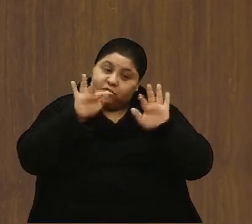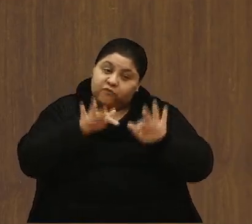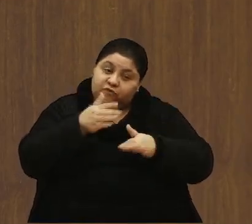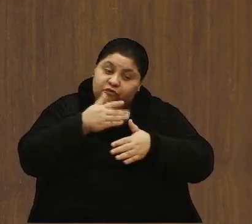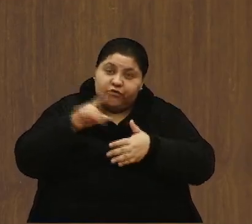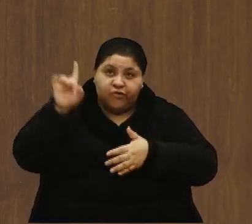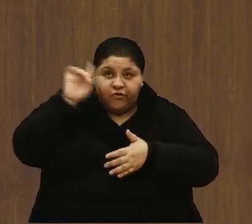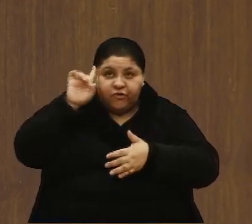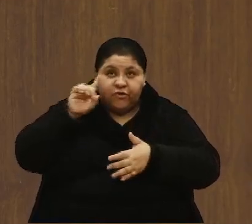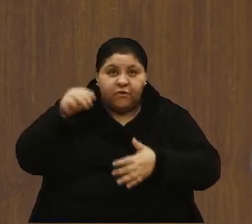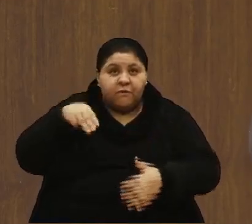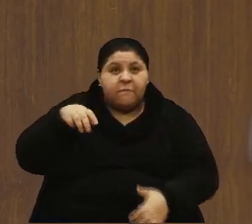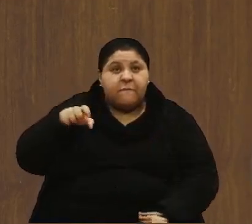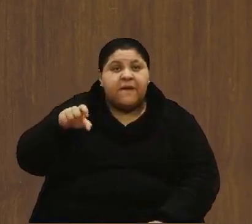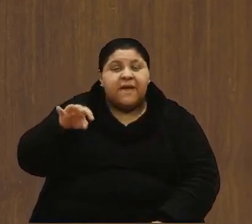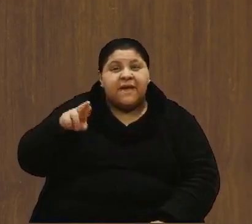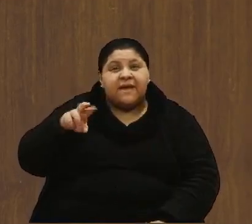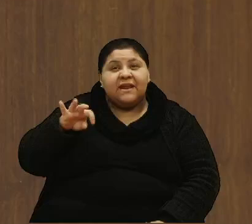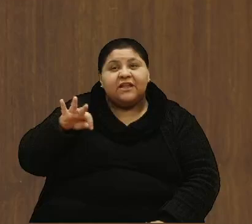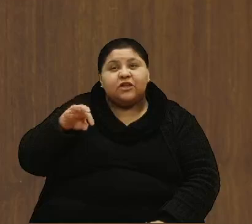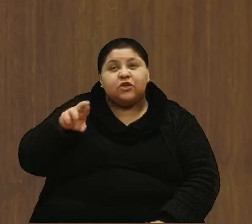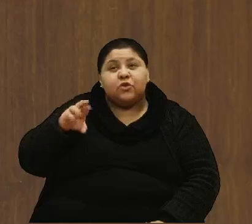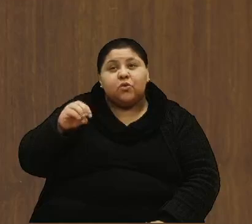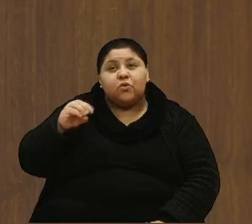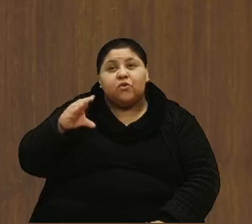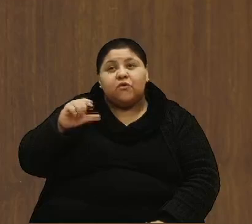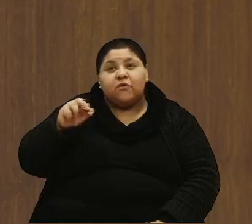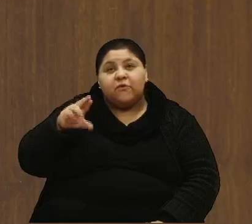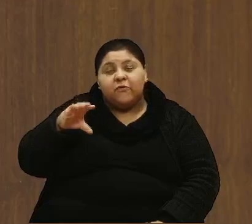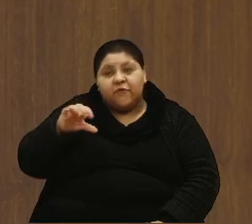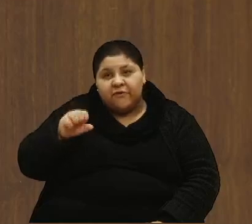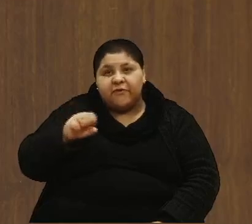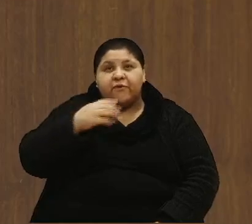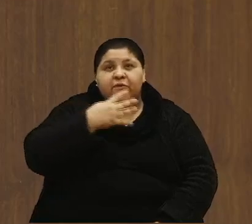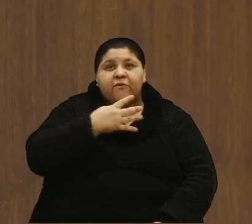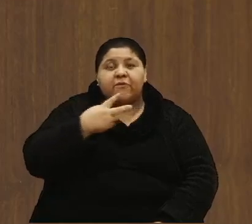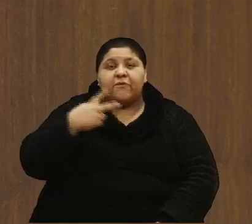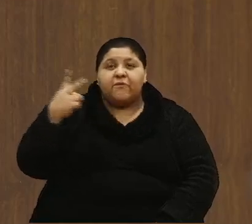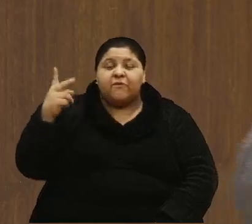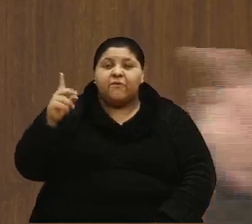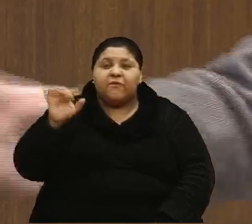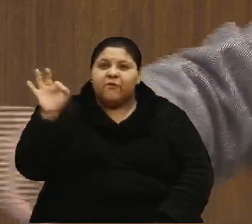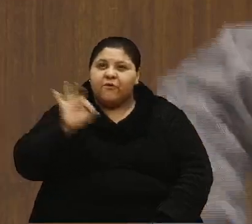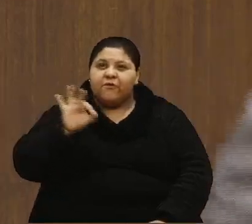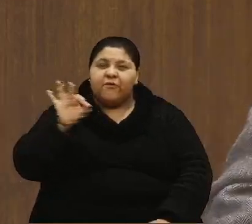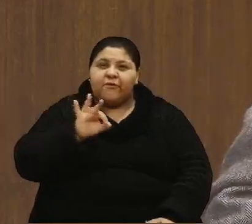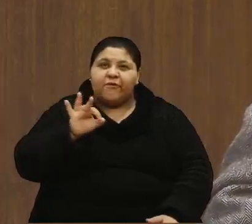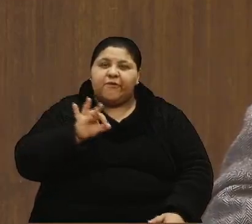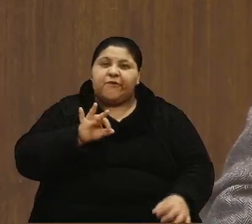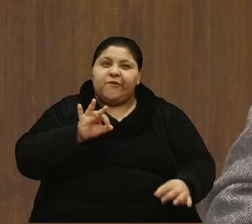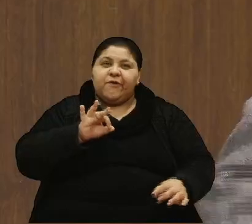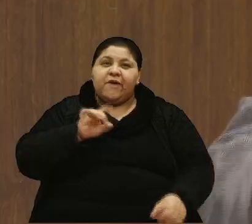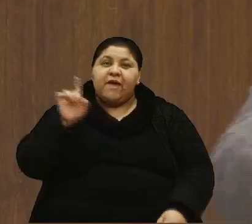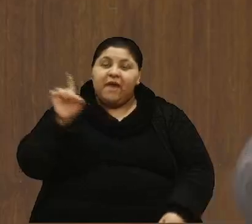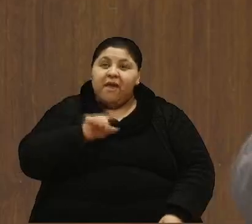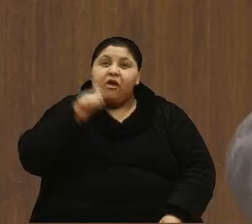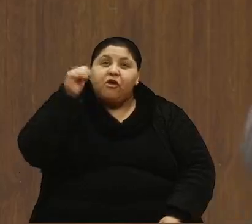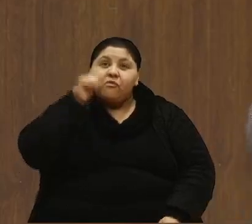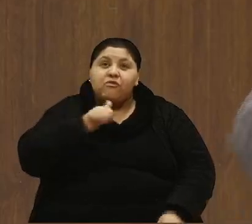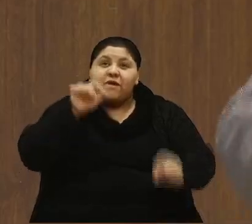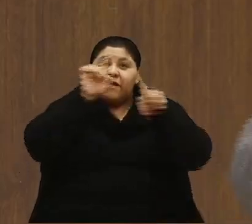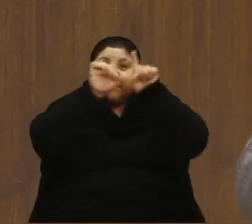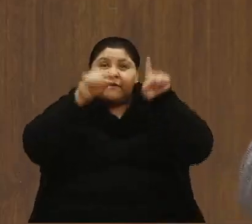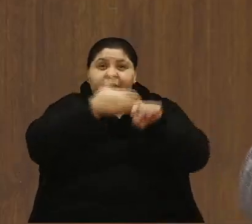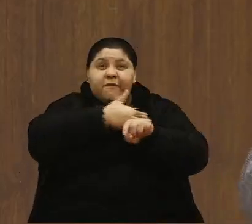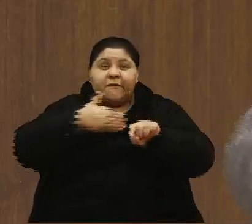que é a meritocracia, vereadora Andressa, 42% dos cargos públicos por concurso são ocupados por mulheres. Uma prova,